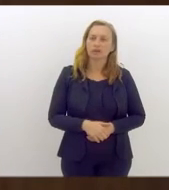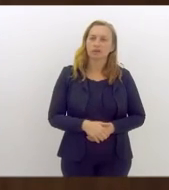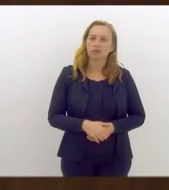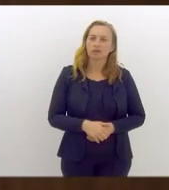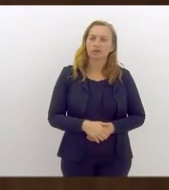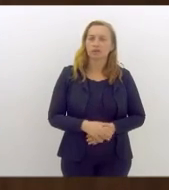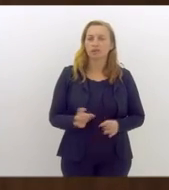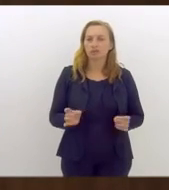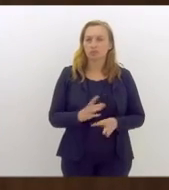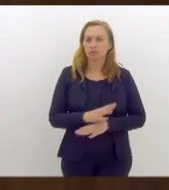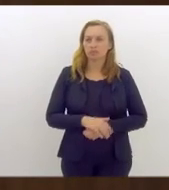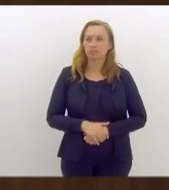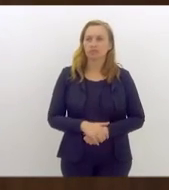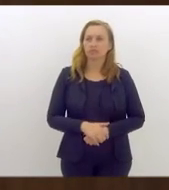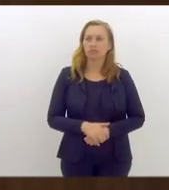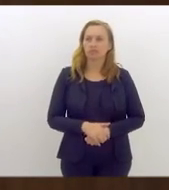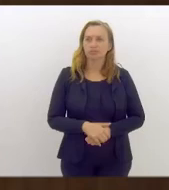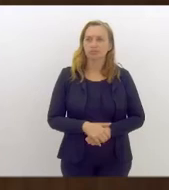era isso.